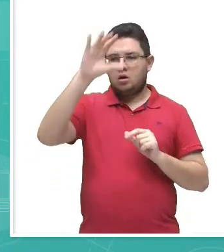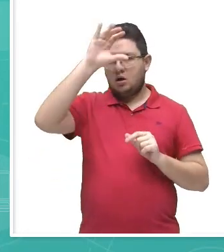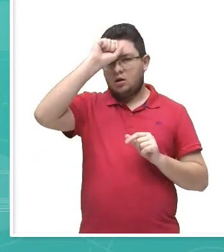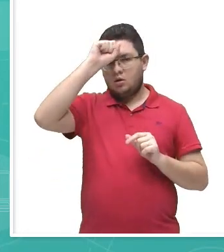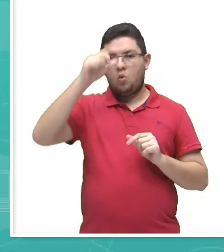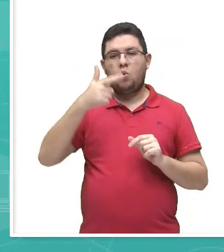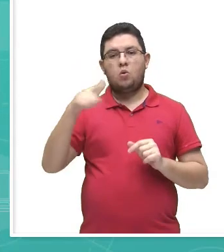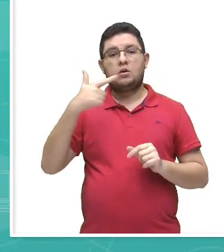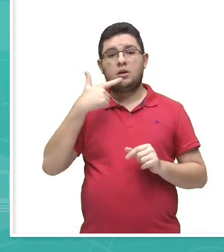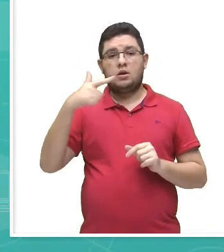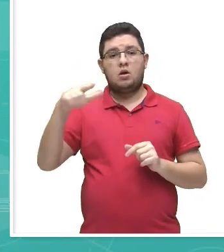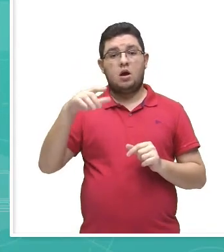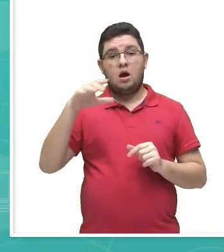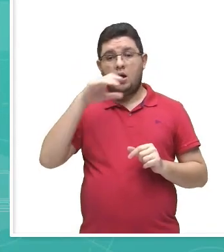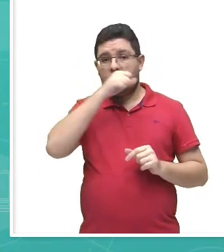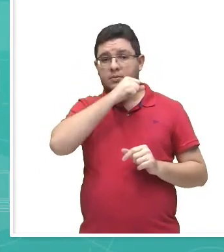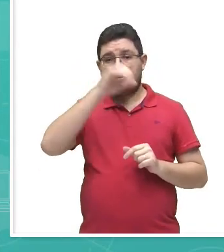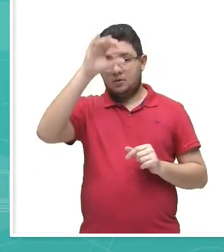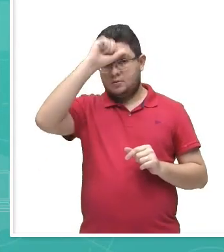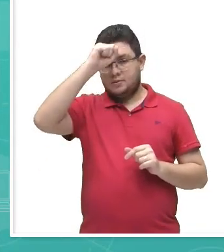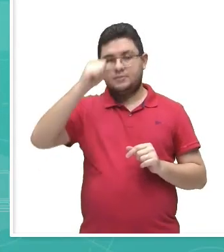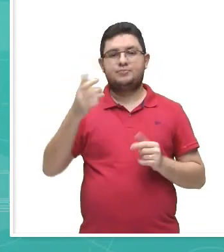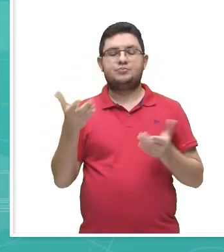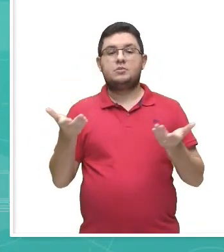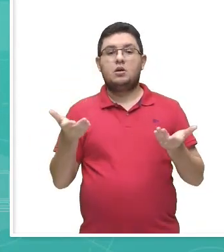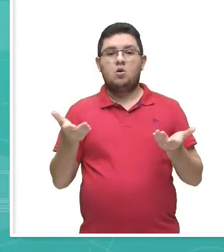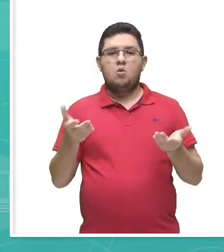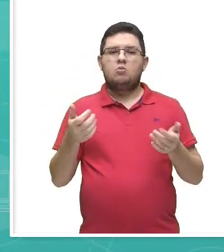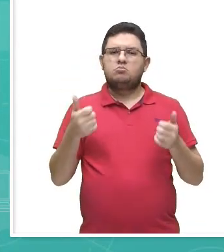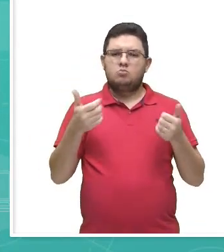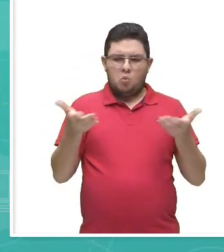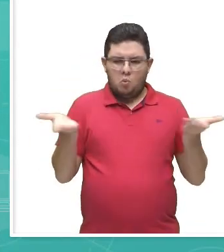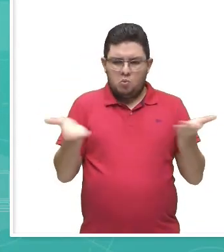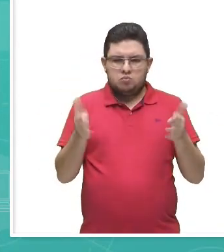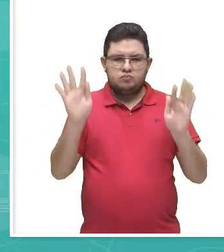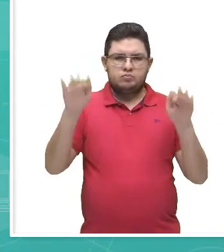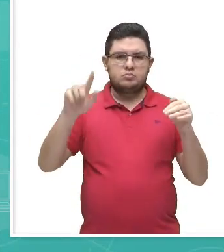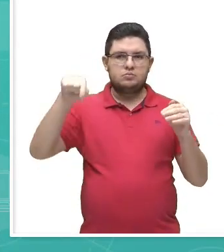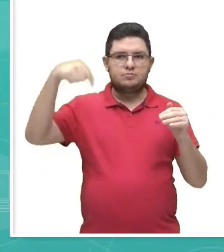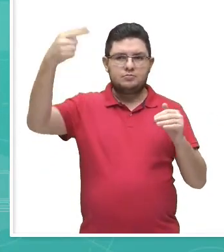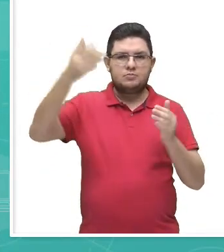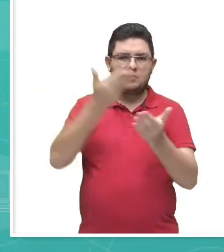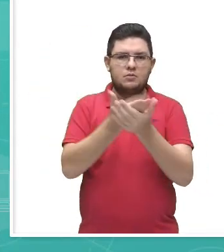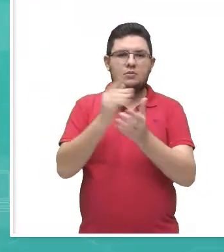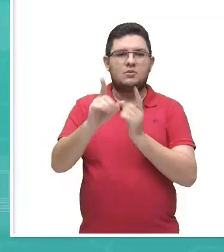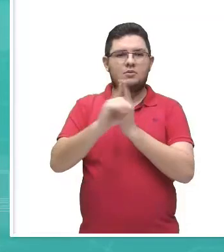uma forma bem mais rápida, tá certo, gente? Por hoje era só e nós nos vemos aí na próxima aula. Bye, bye!